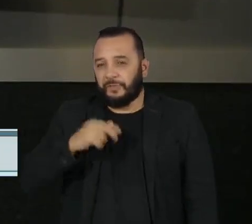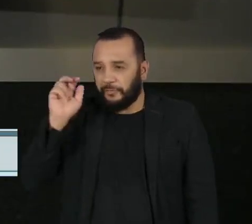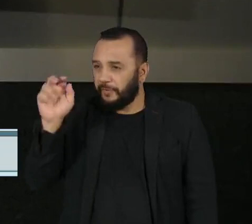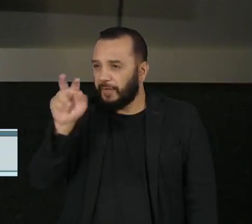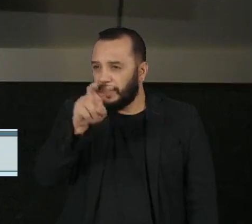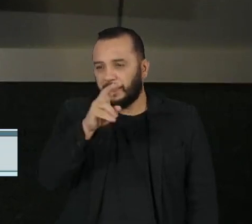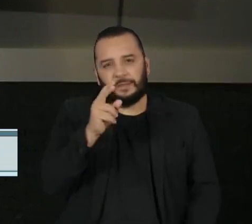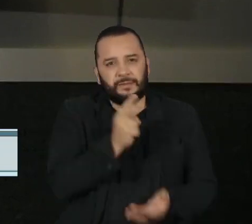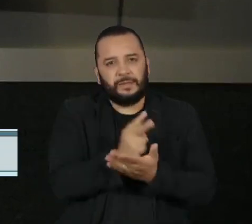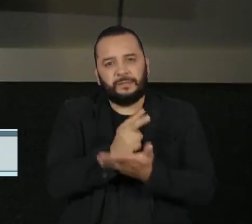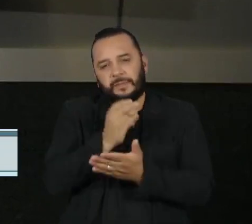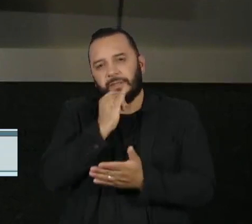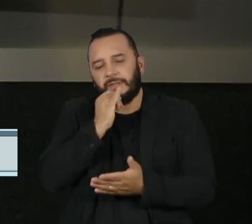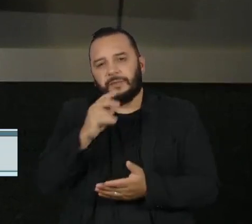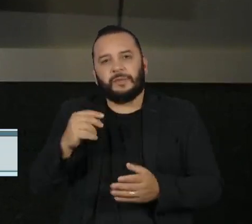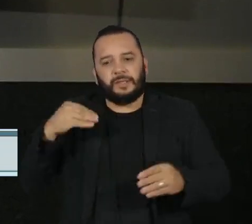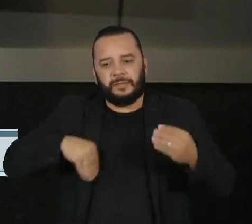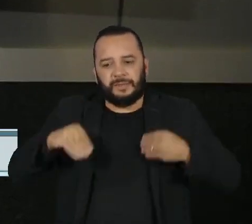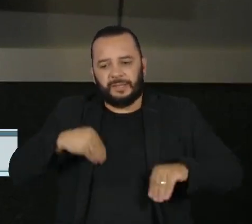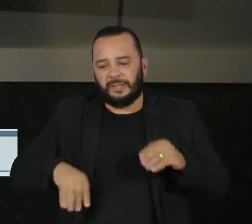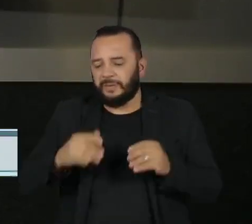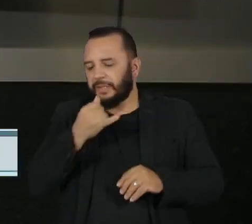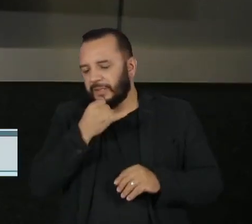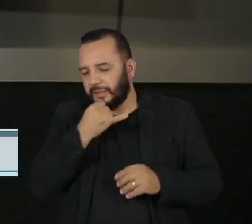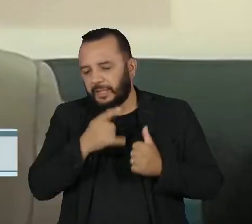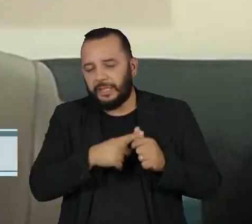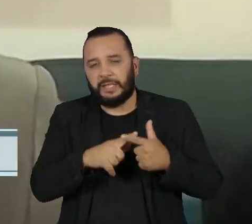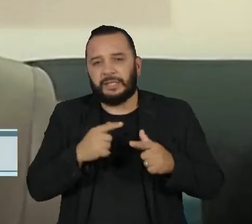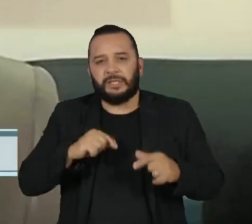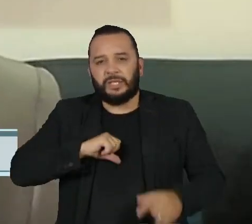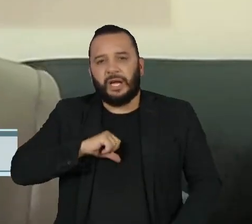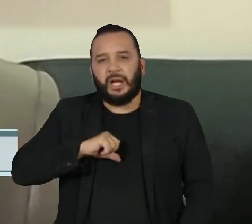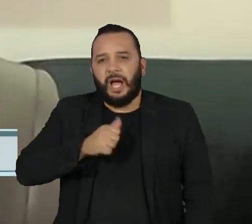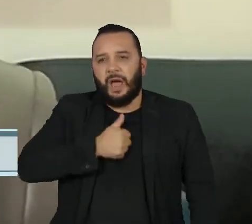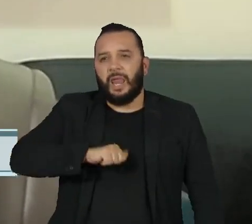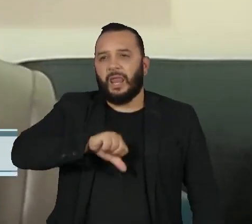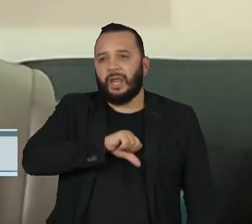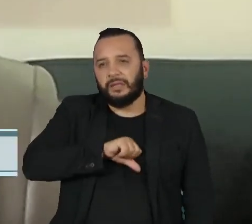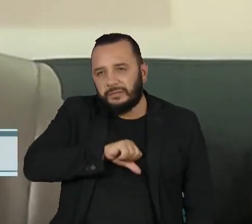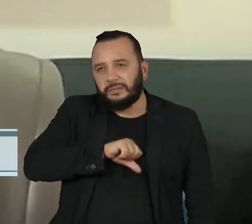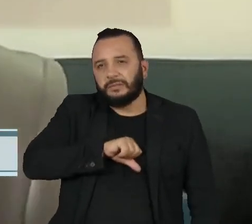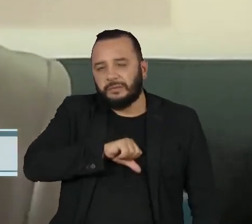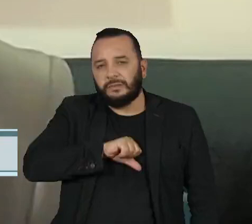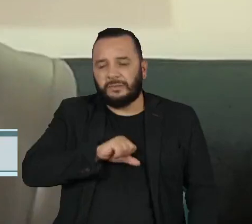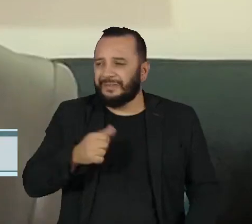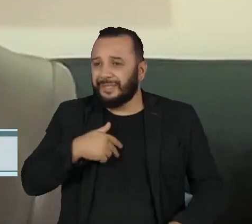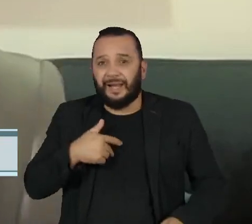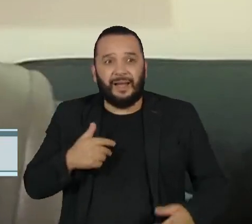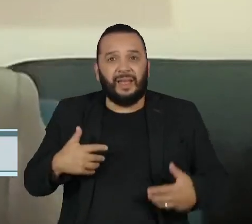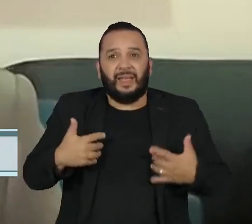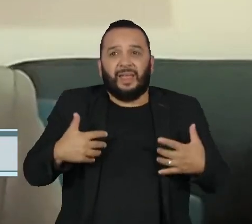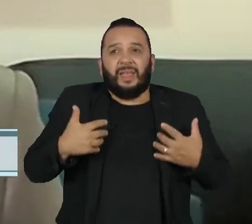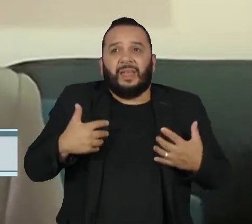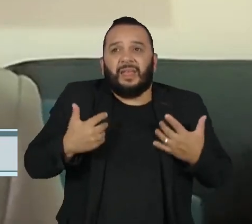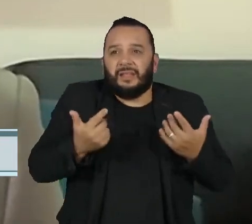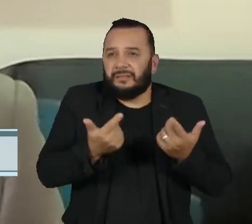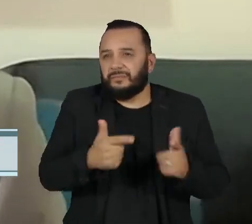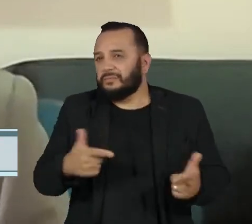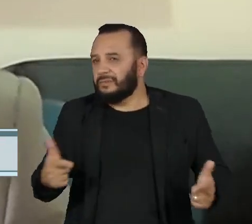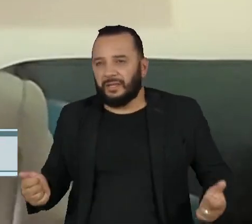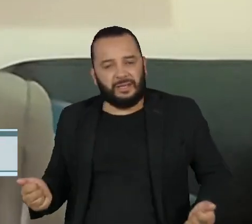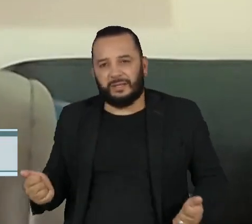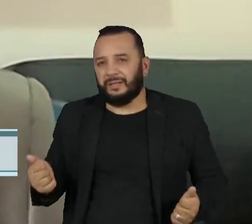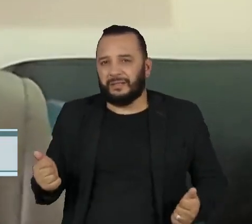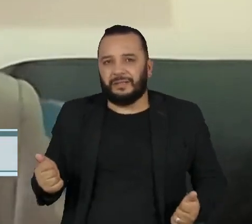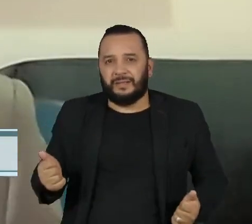da depressão, por exemplo, tristeza, falta de ânimo, falta de prazer naquelas coisas que antes davam prazer para cada pessoa.